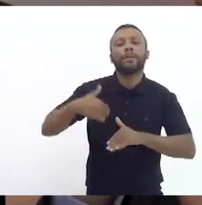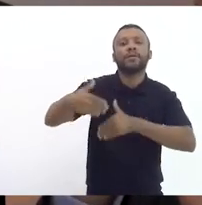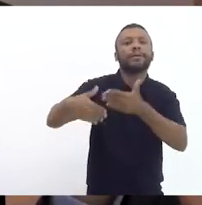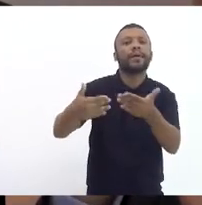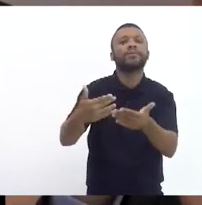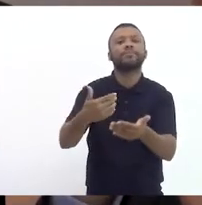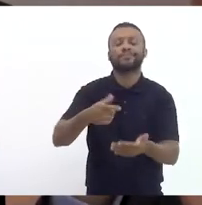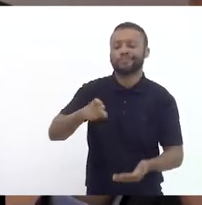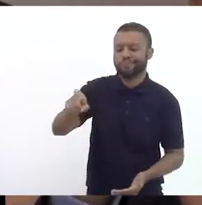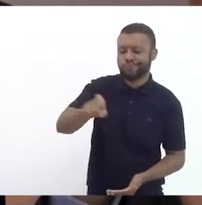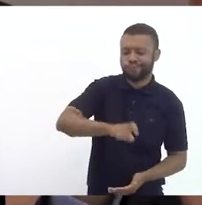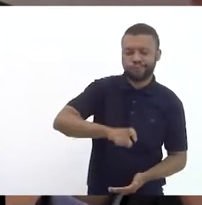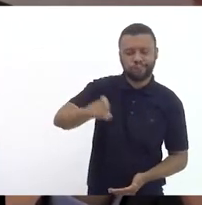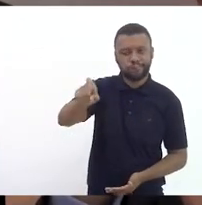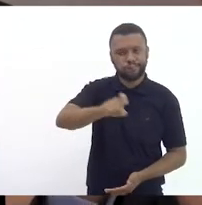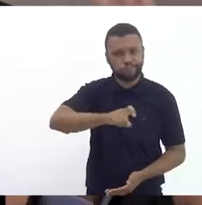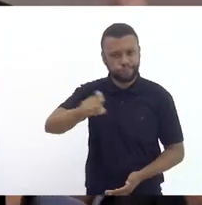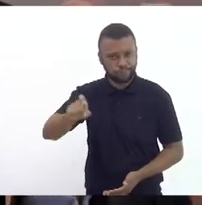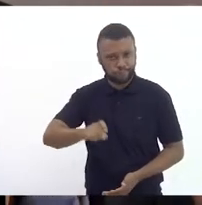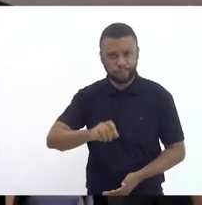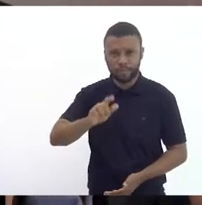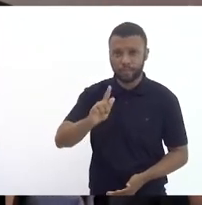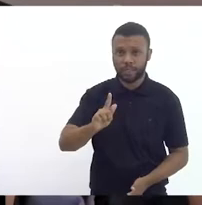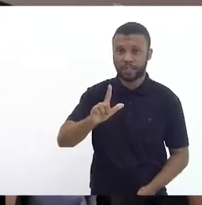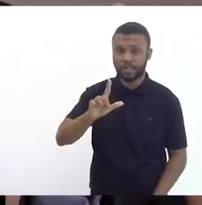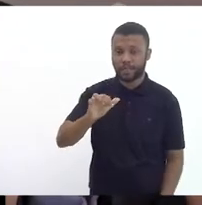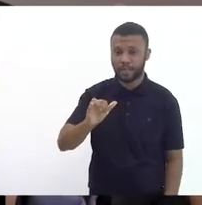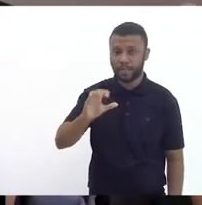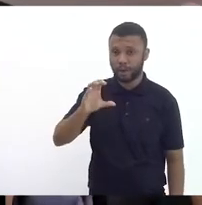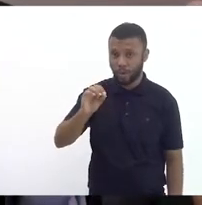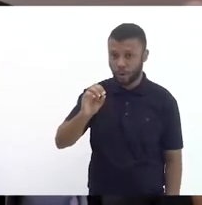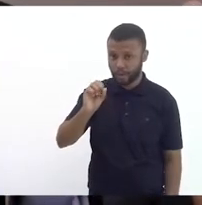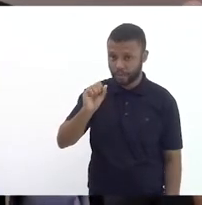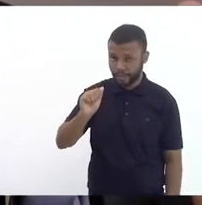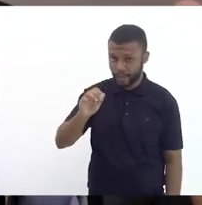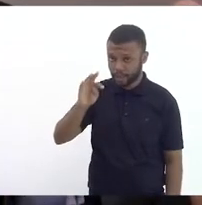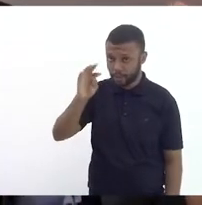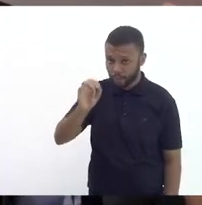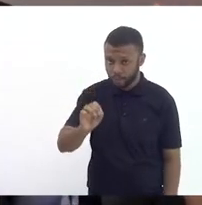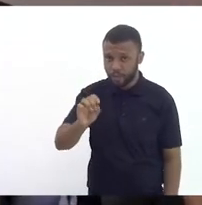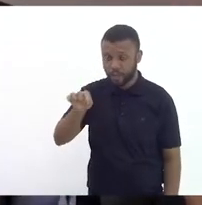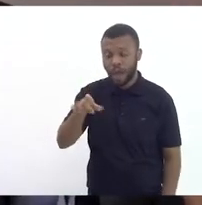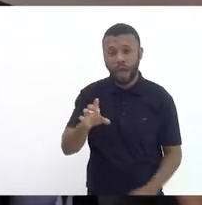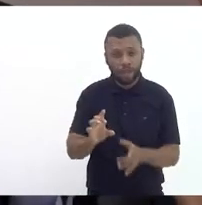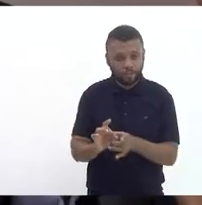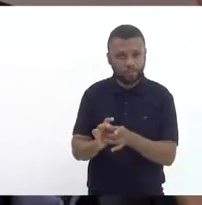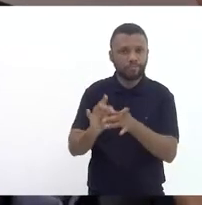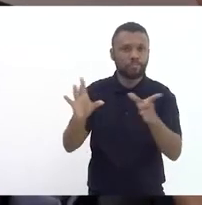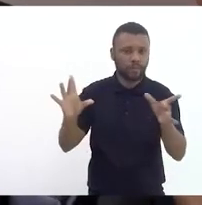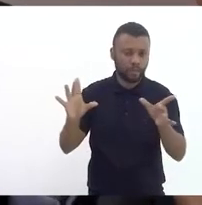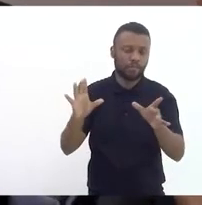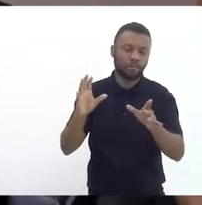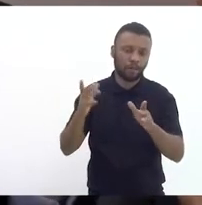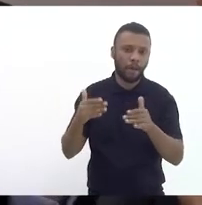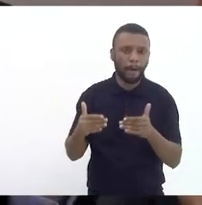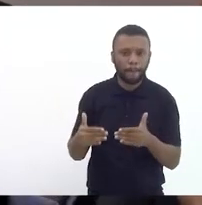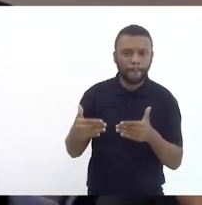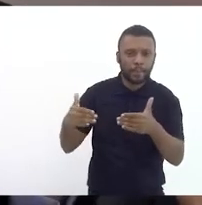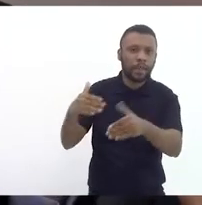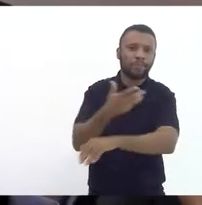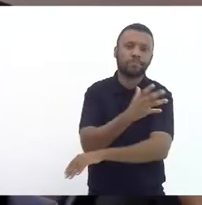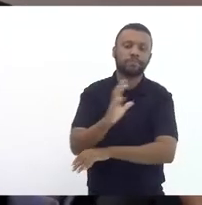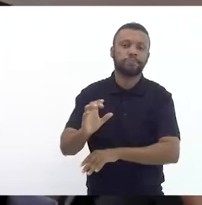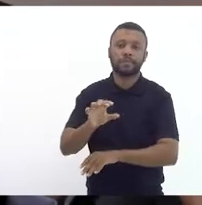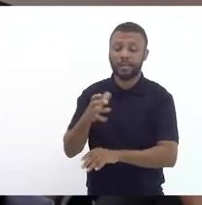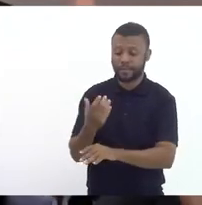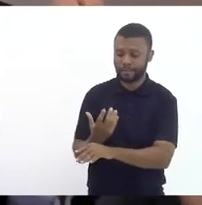um produto químico chamado glifosato, é autorizado pelo meio ambiente, e ele seca essa